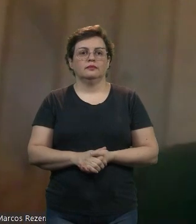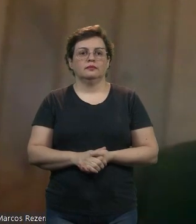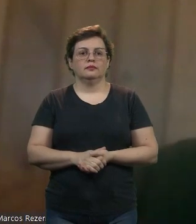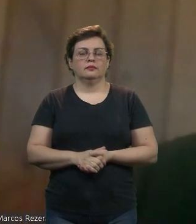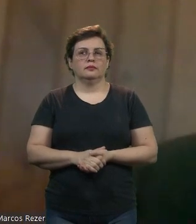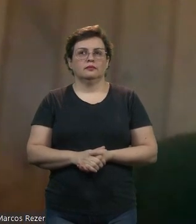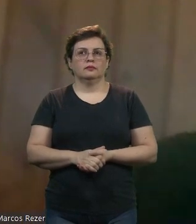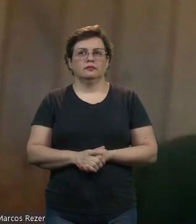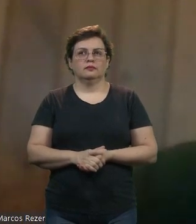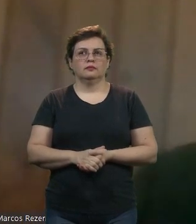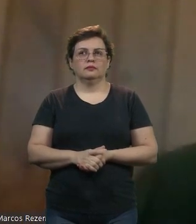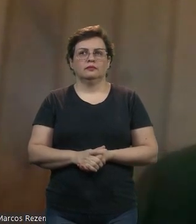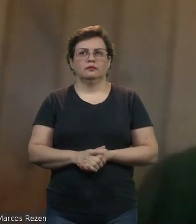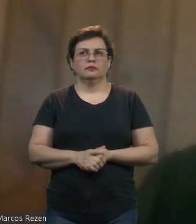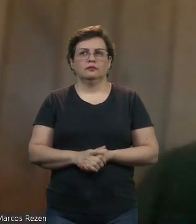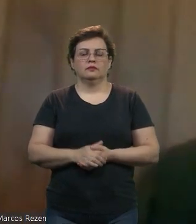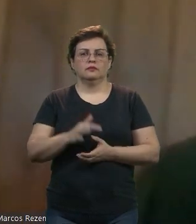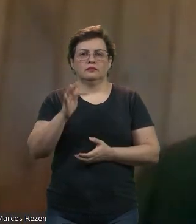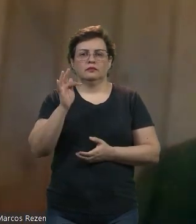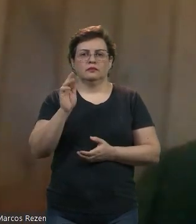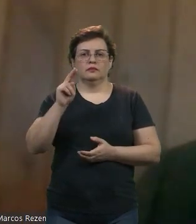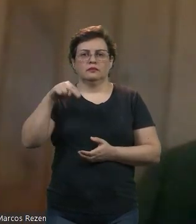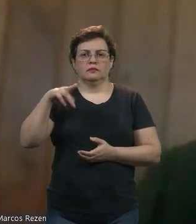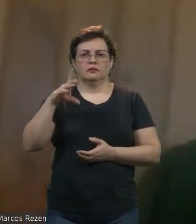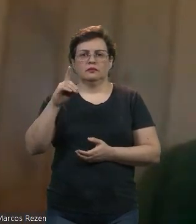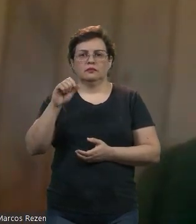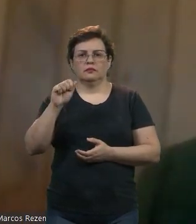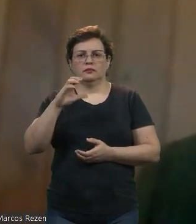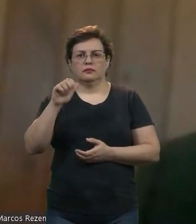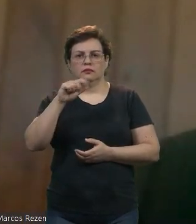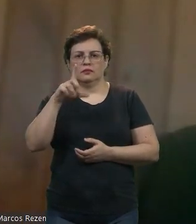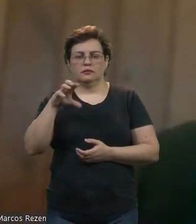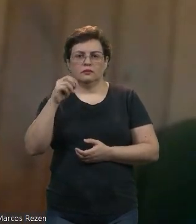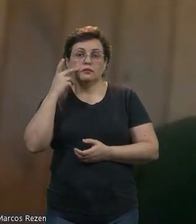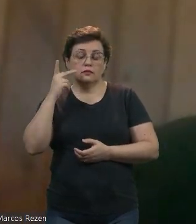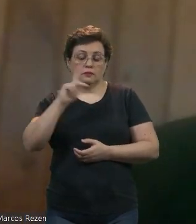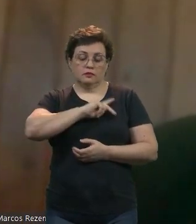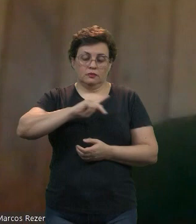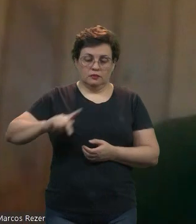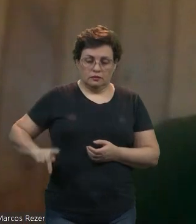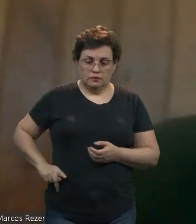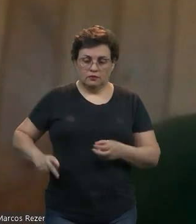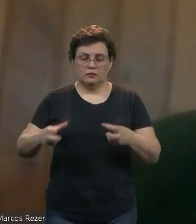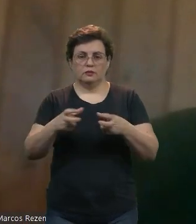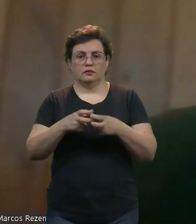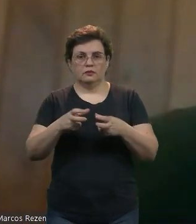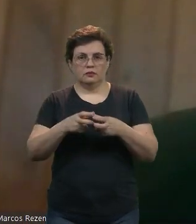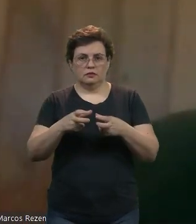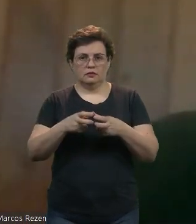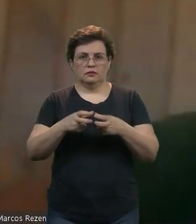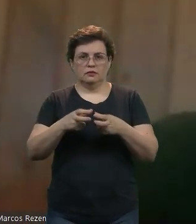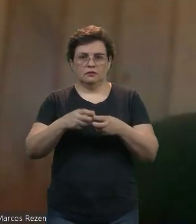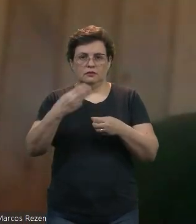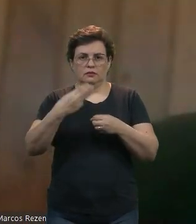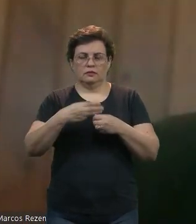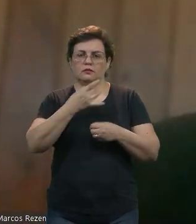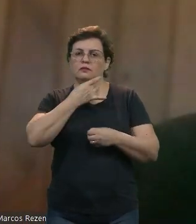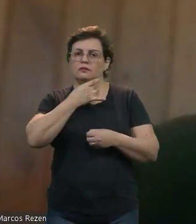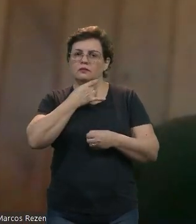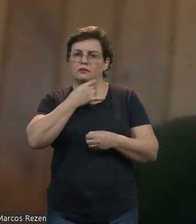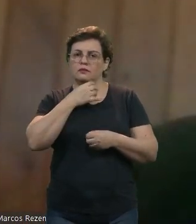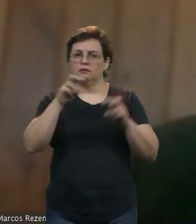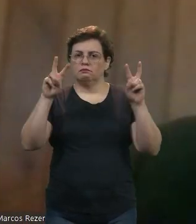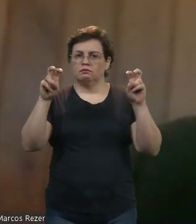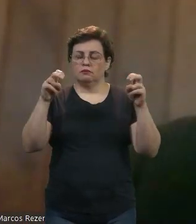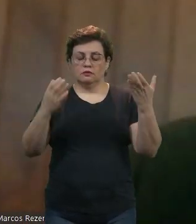Fundação Municipal de Ensino Superior. A Sua Excelência, Sr. Marcos Santana Rezende, presidente da Câmara Municipal de Marília.